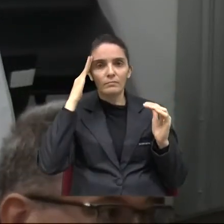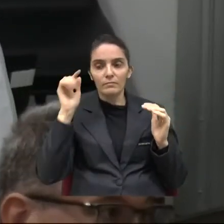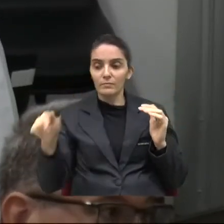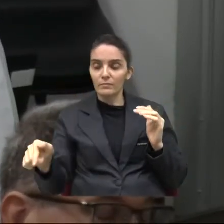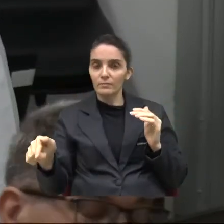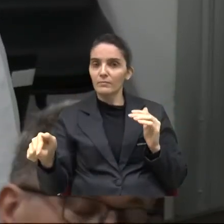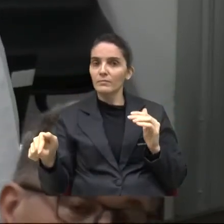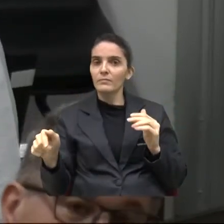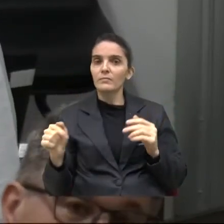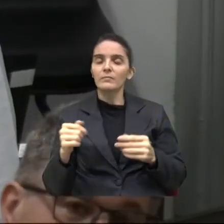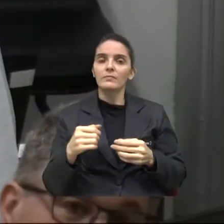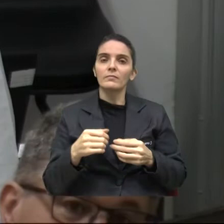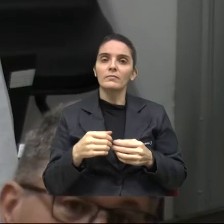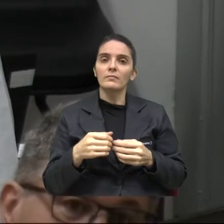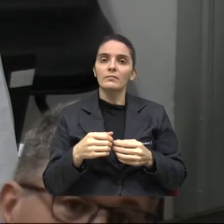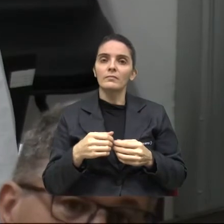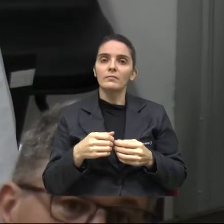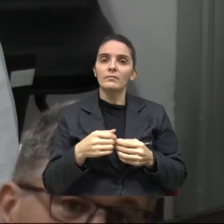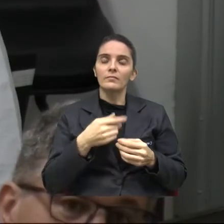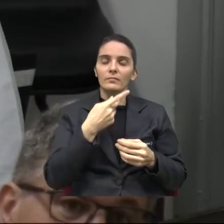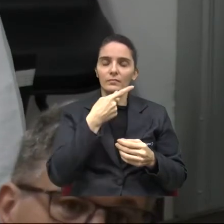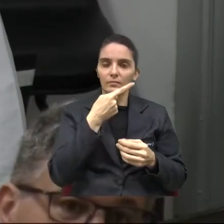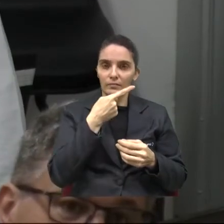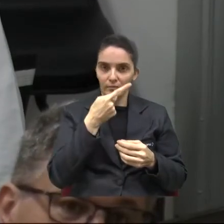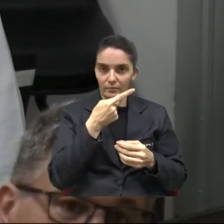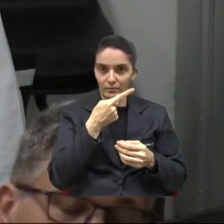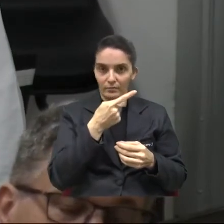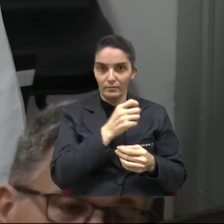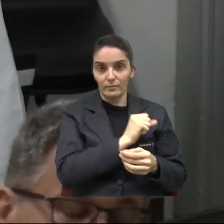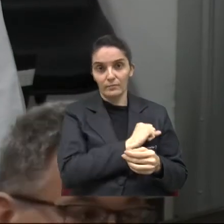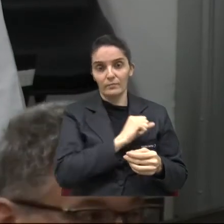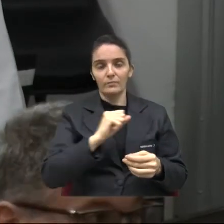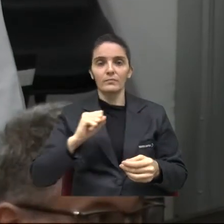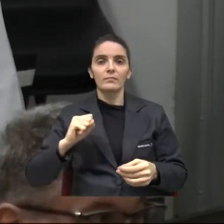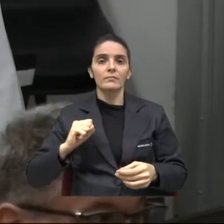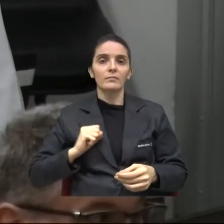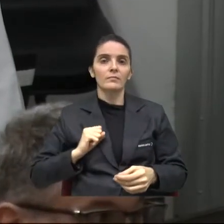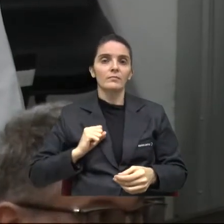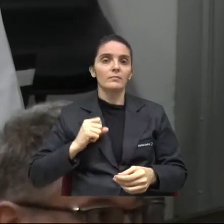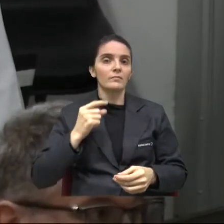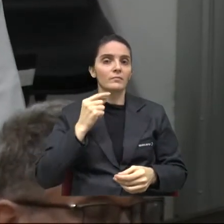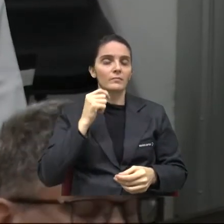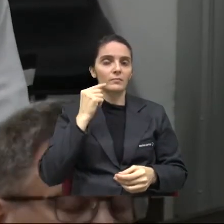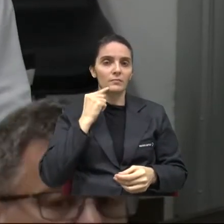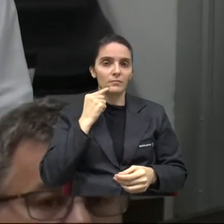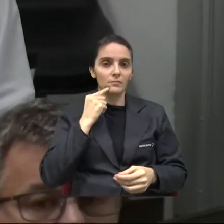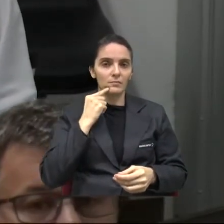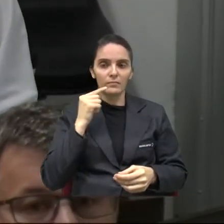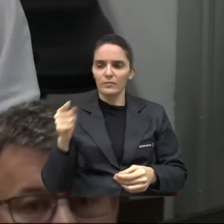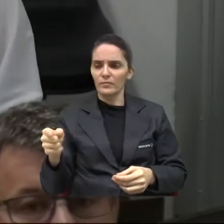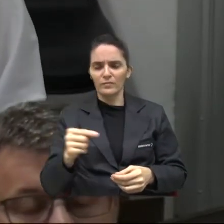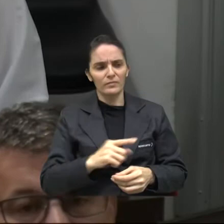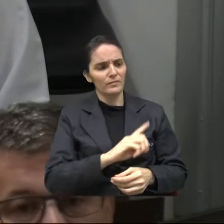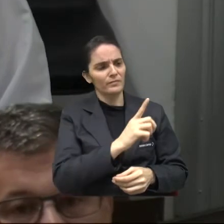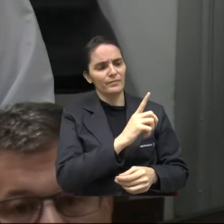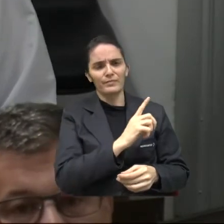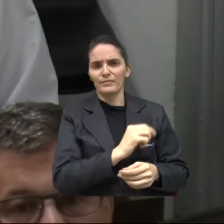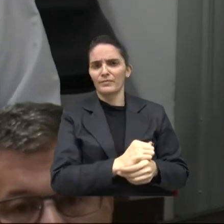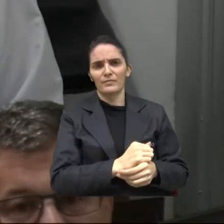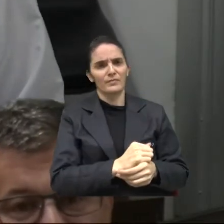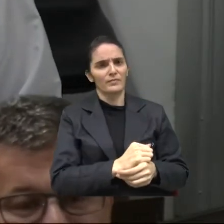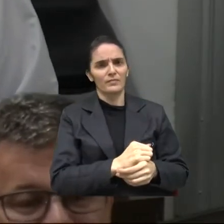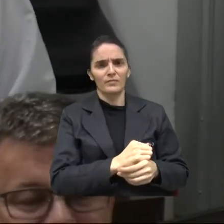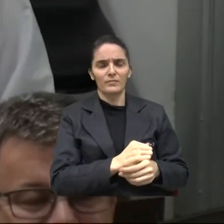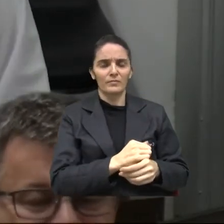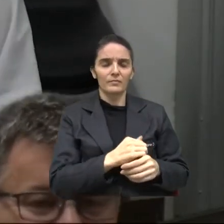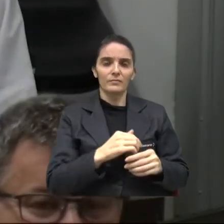que ele tem ela como mãe também, que acolheu bastante. O pastor falou, não deixa a Dani namorar com o Cleito, irmã